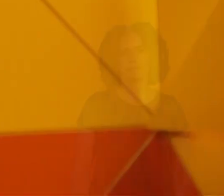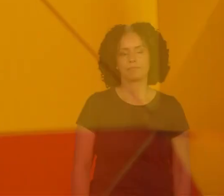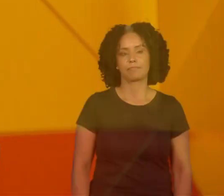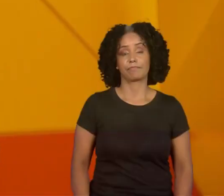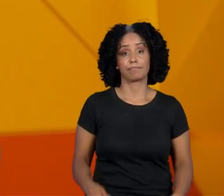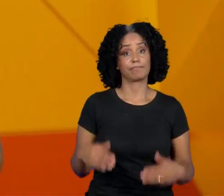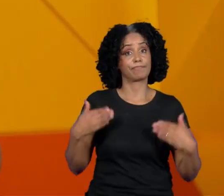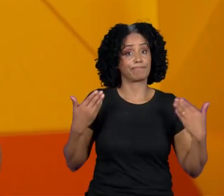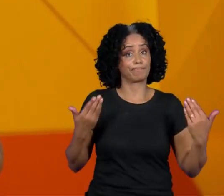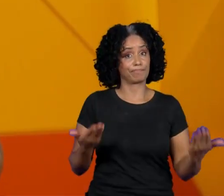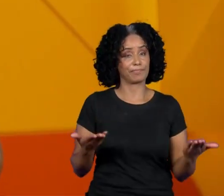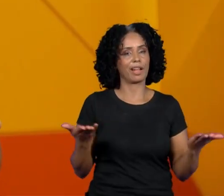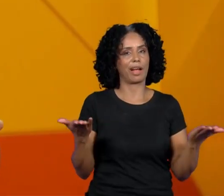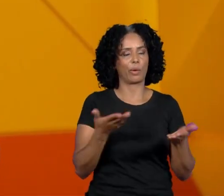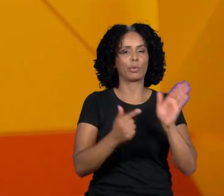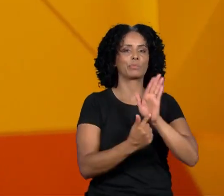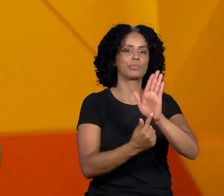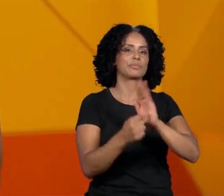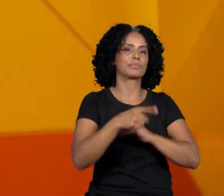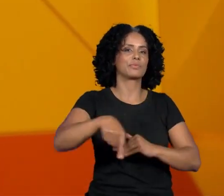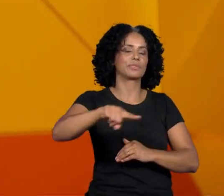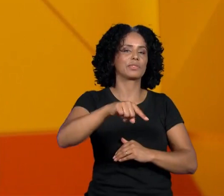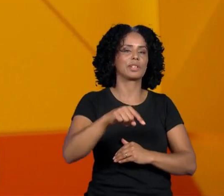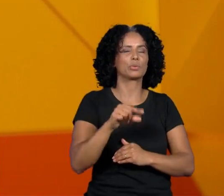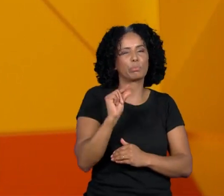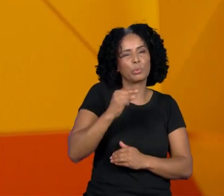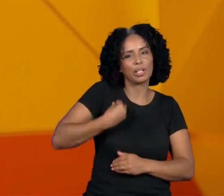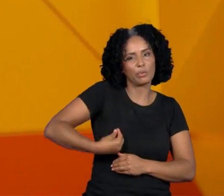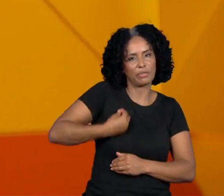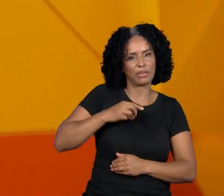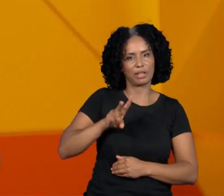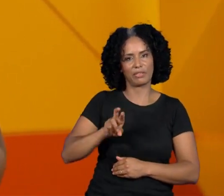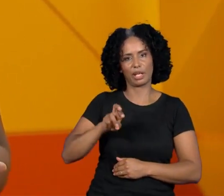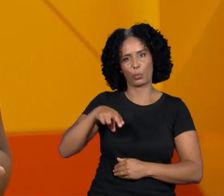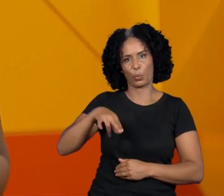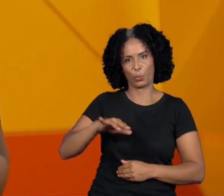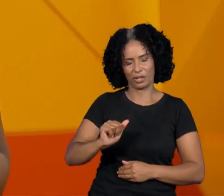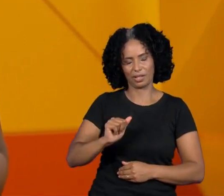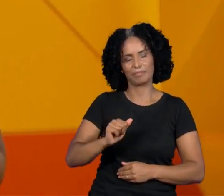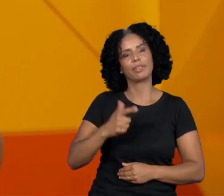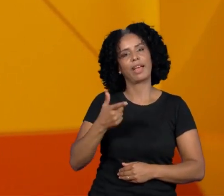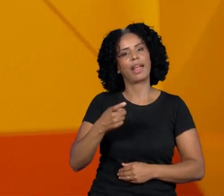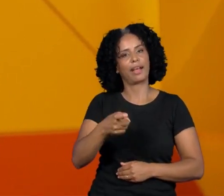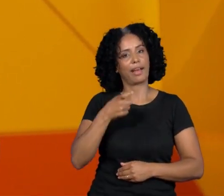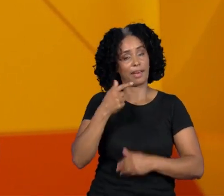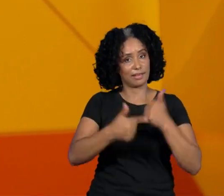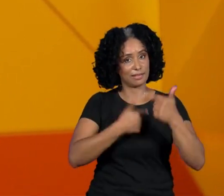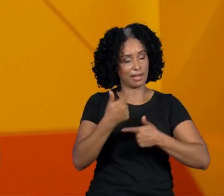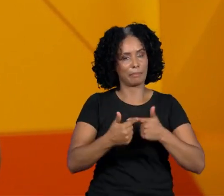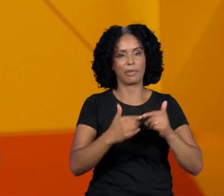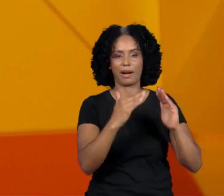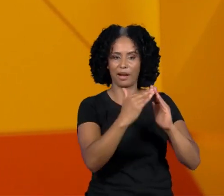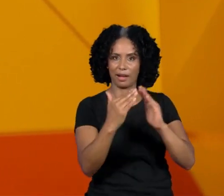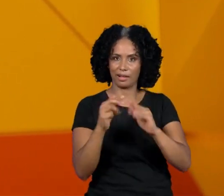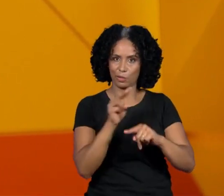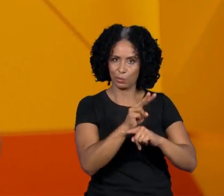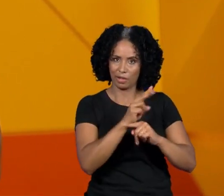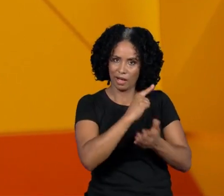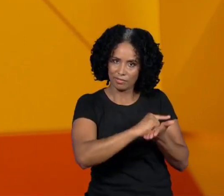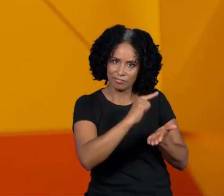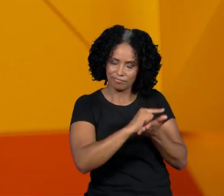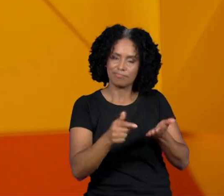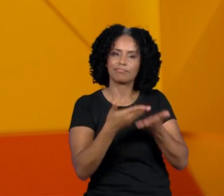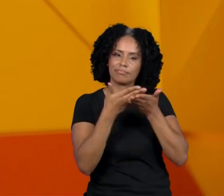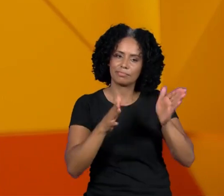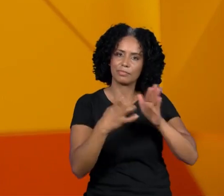E agora eu quero apresentar para vocês um pouco da Verônica Oliveira. Ela é uma ex-diarista que abriu uma empresa de faxina e hoje ela